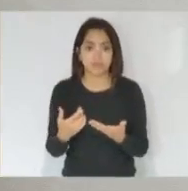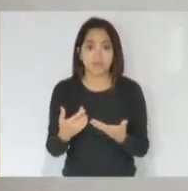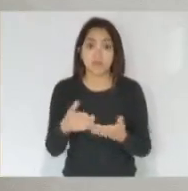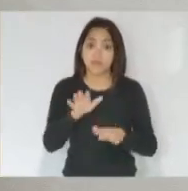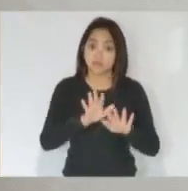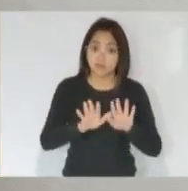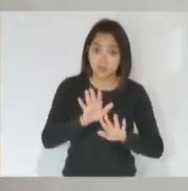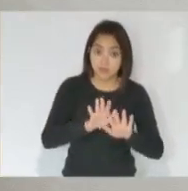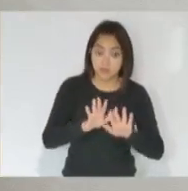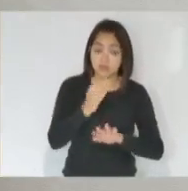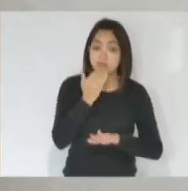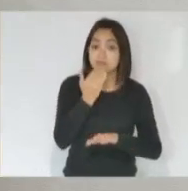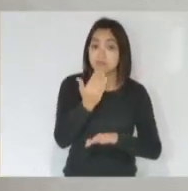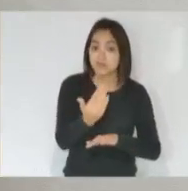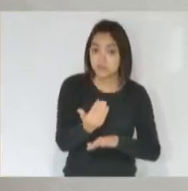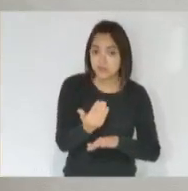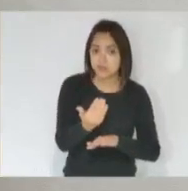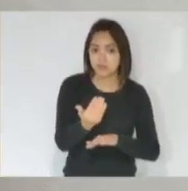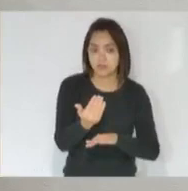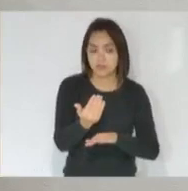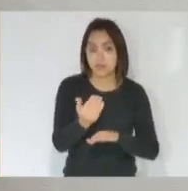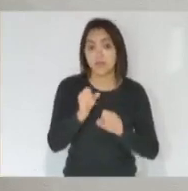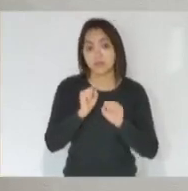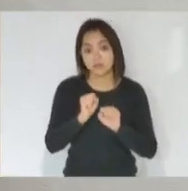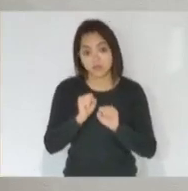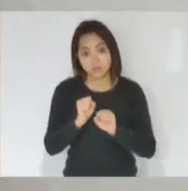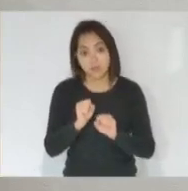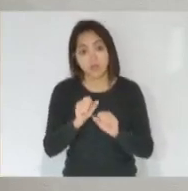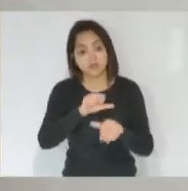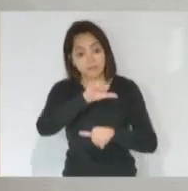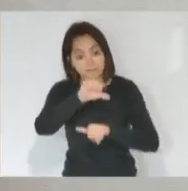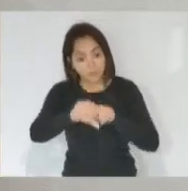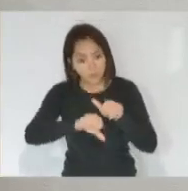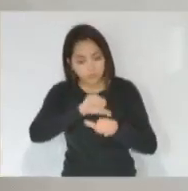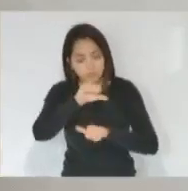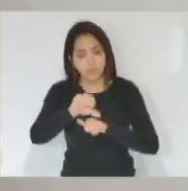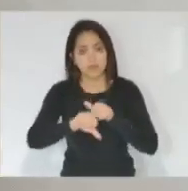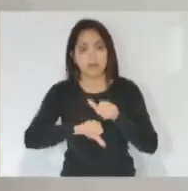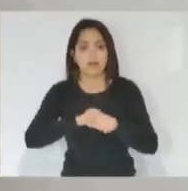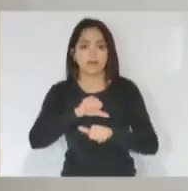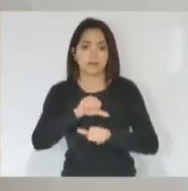cautelosas em pedir que a gente possa reverter essa situação